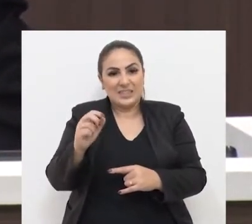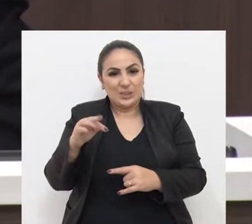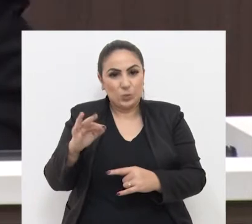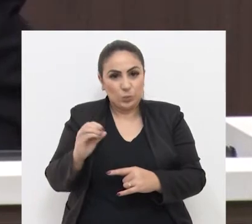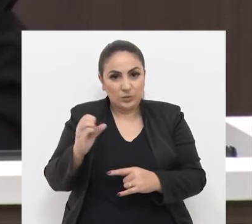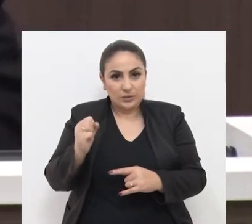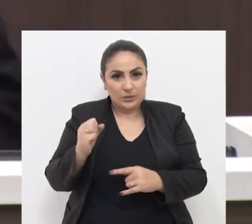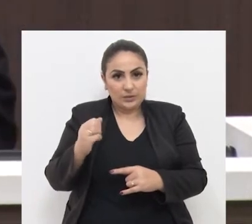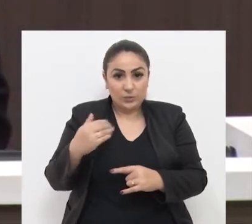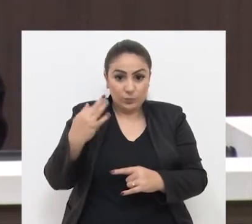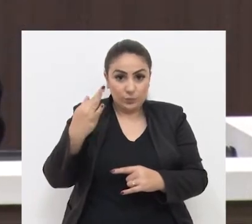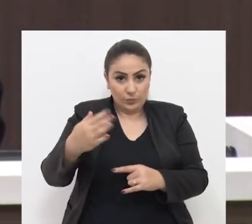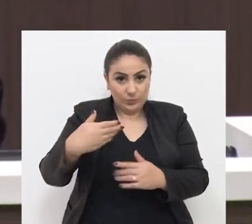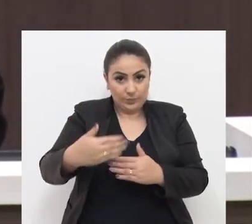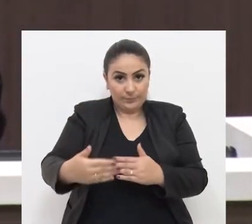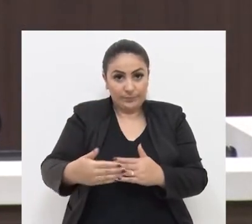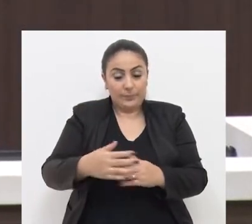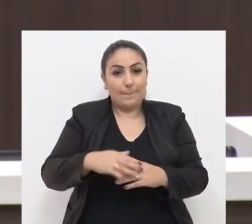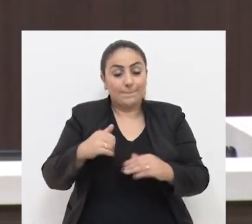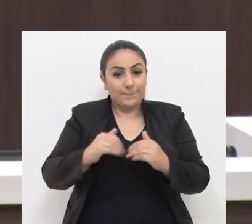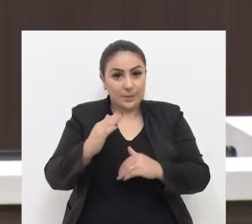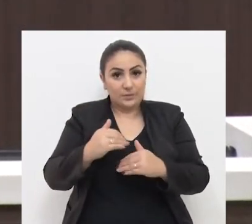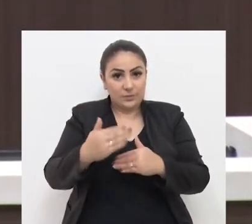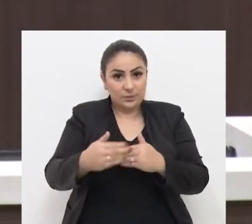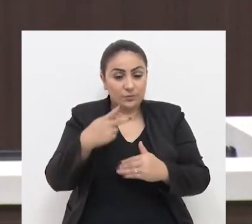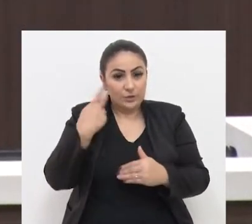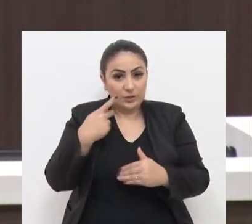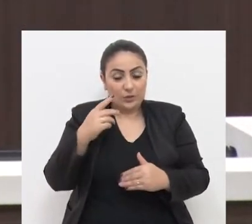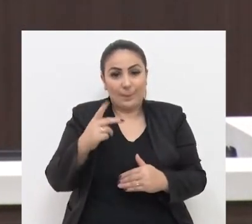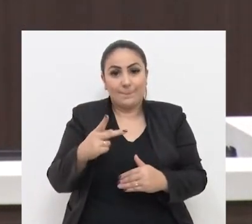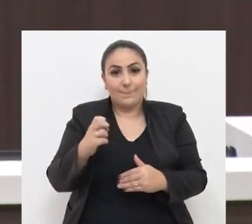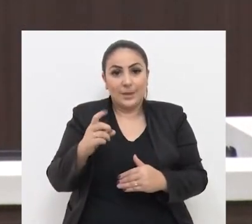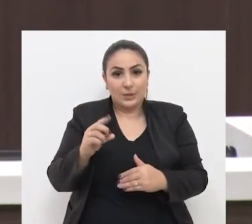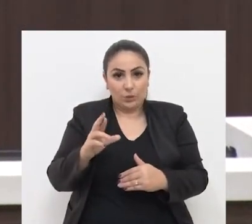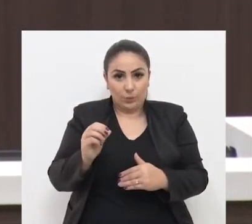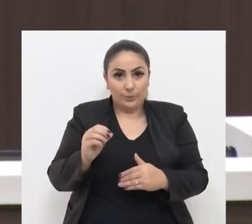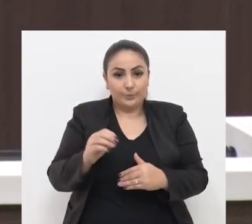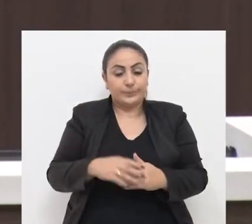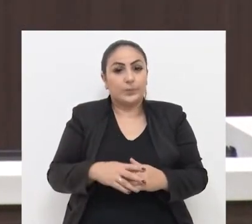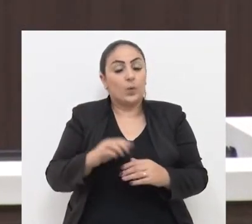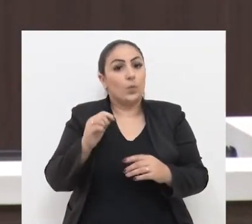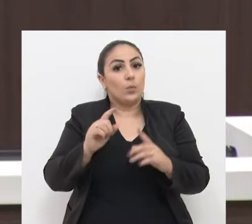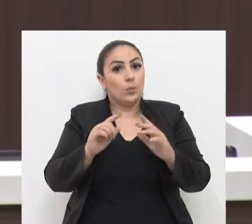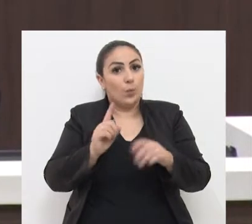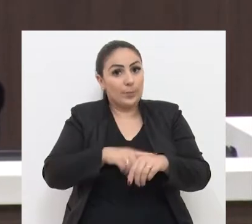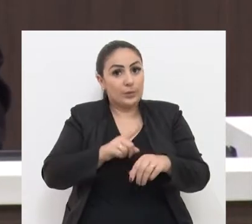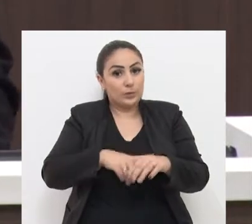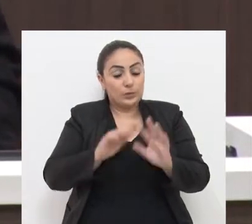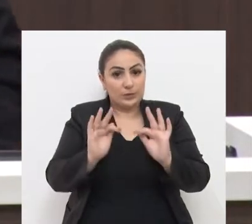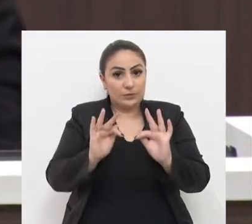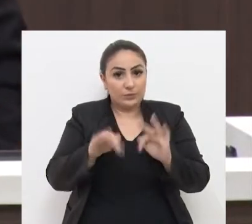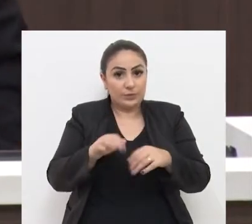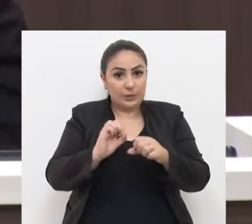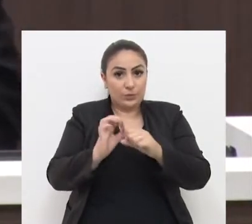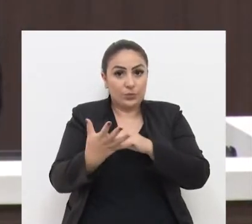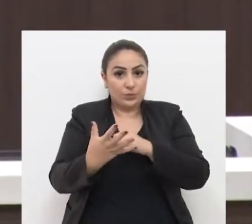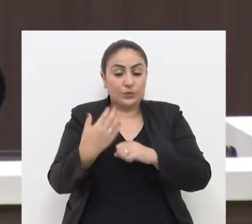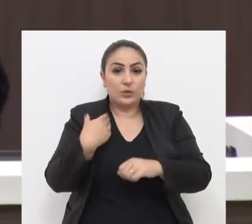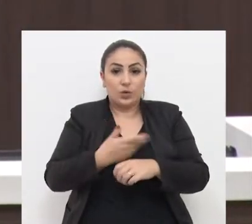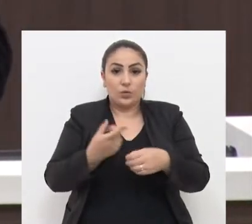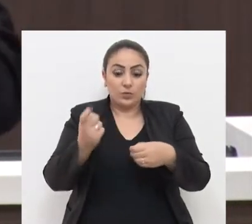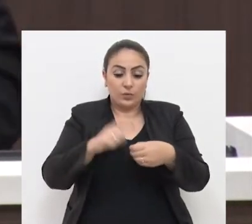ali na frente, logo mais ali à frente, vereador Pedro Nanelli, quando essa pandemia passar e